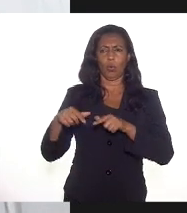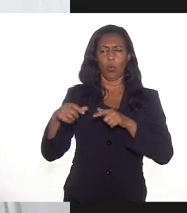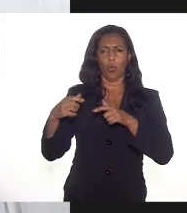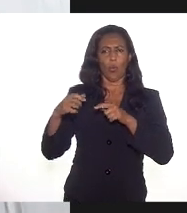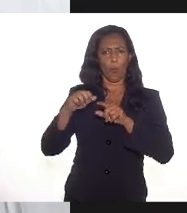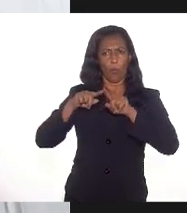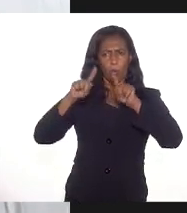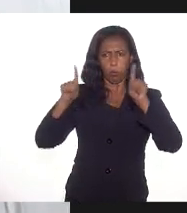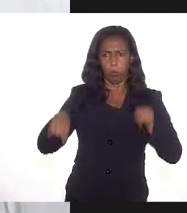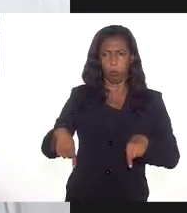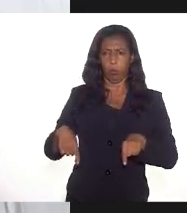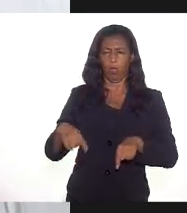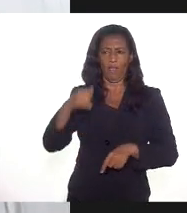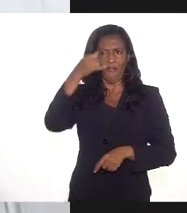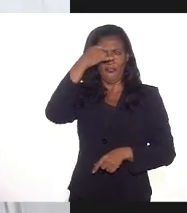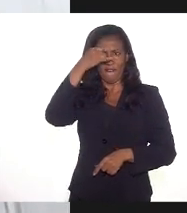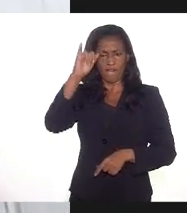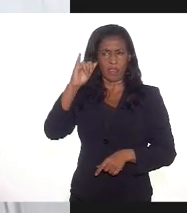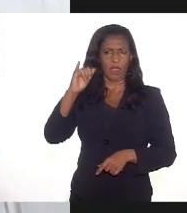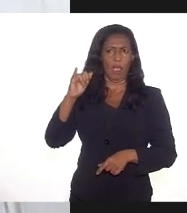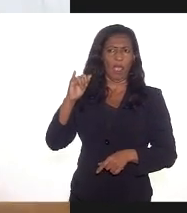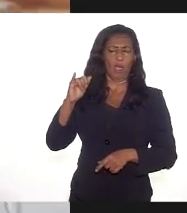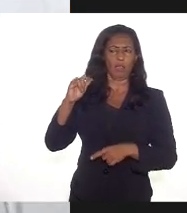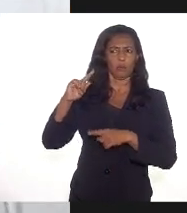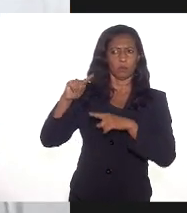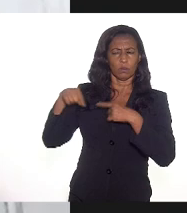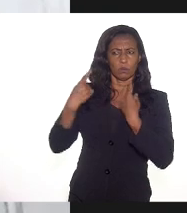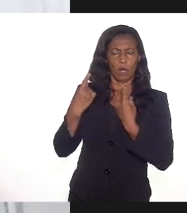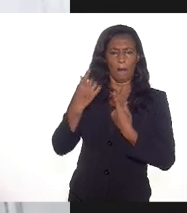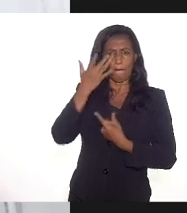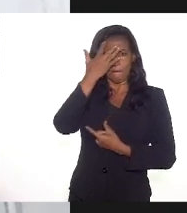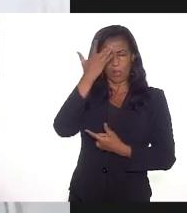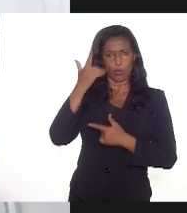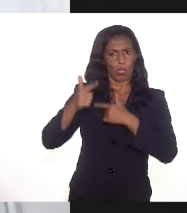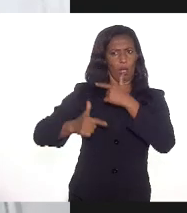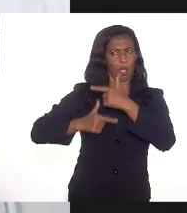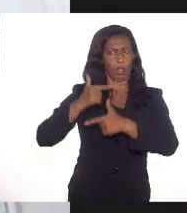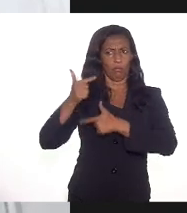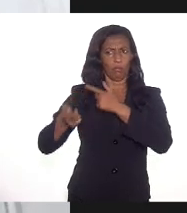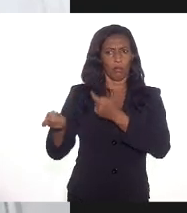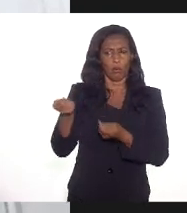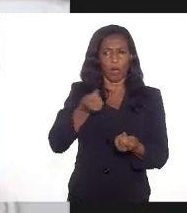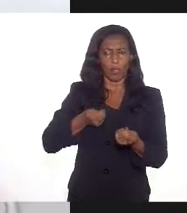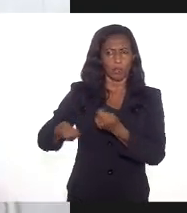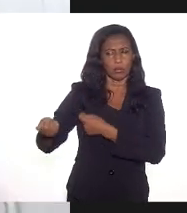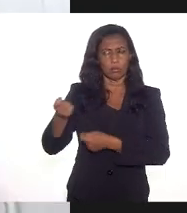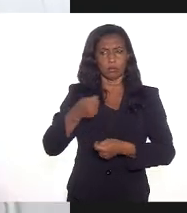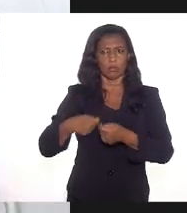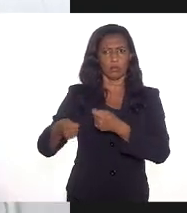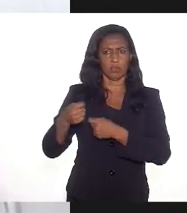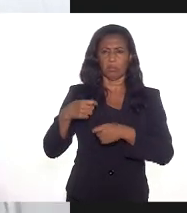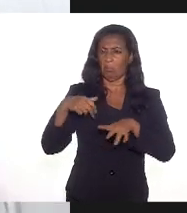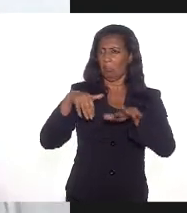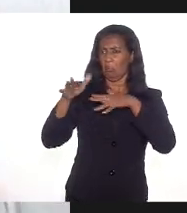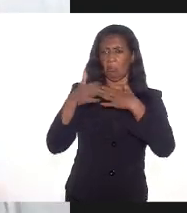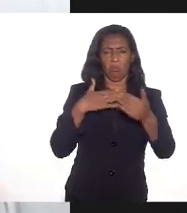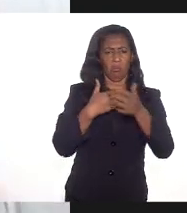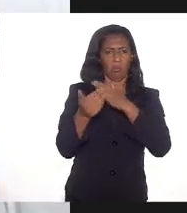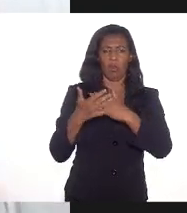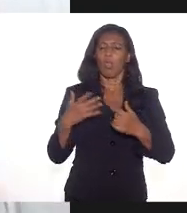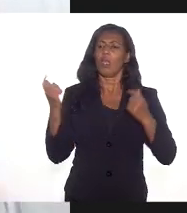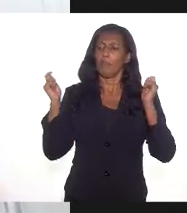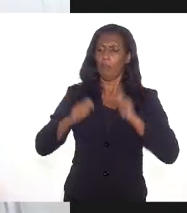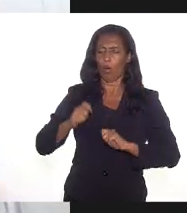o constrangimento que um cidadão que esteja recebendo um serviço por parte da administração pública, seja ele qual for, ele possa